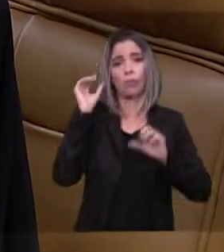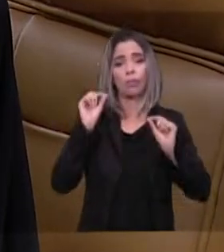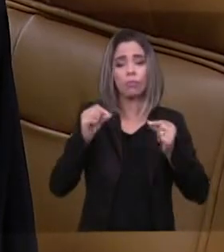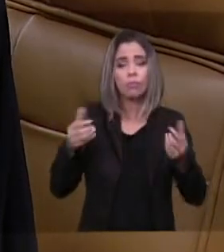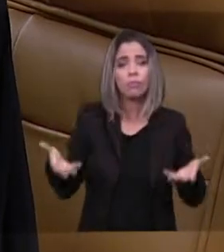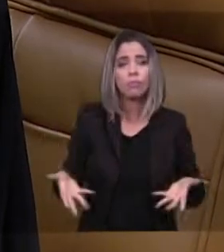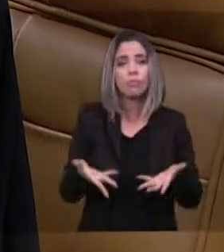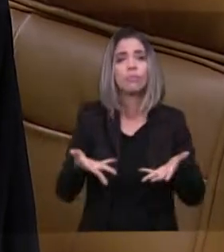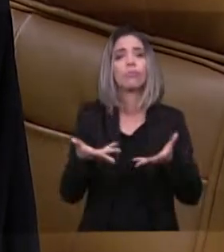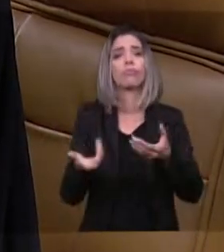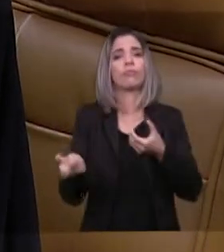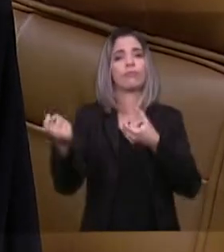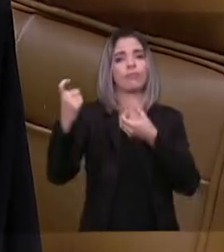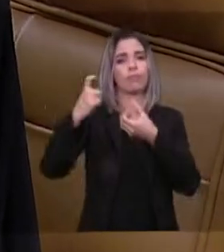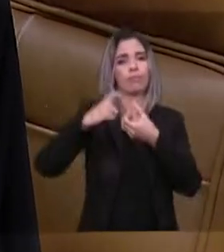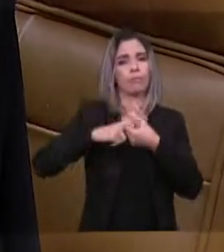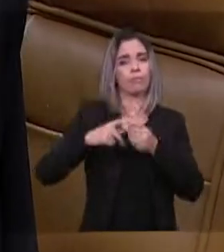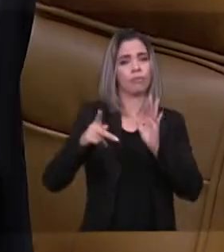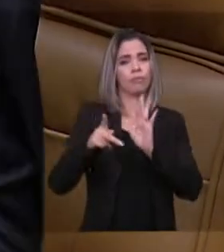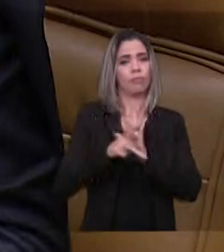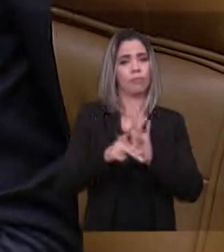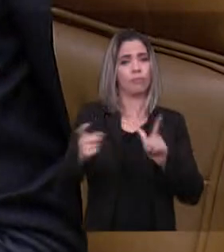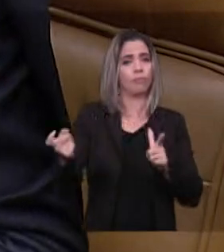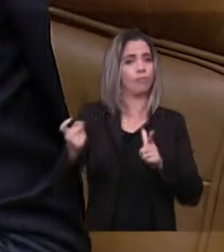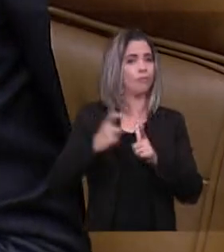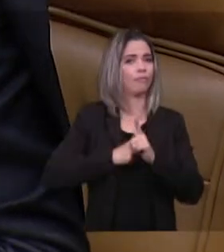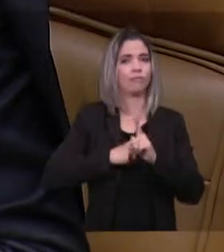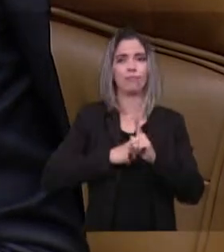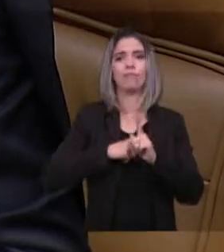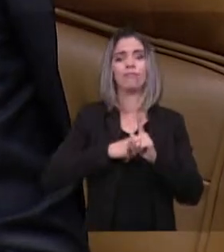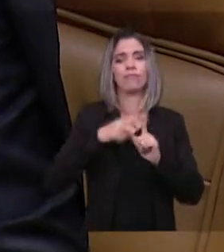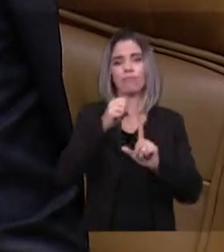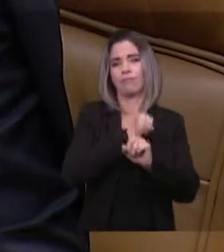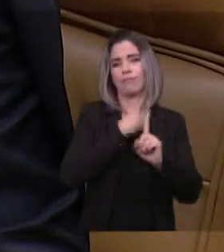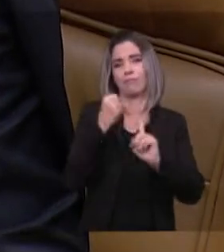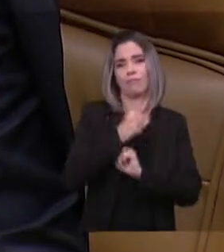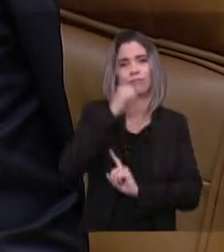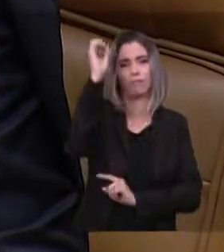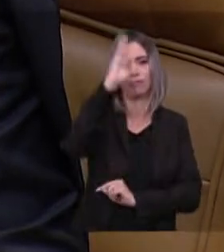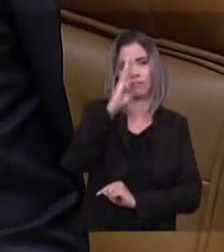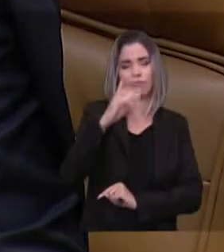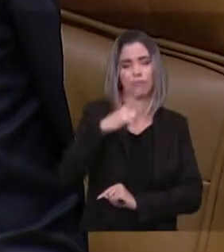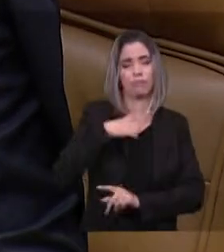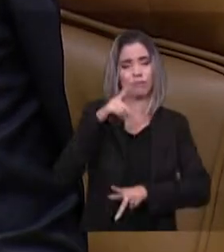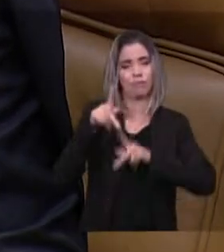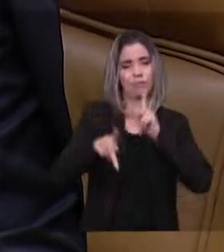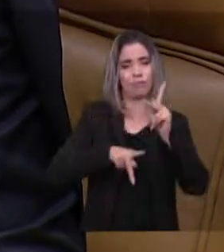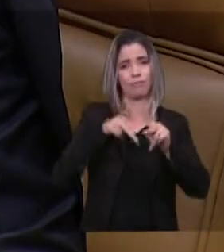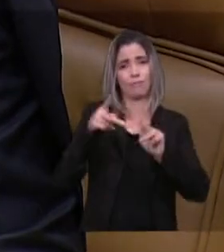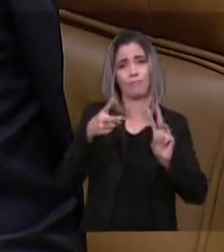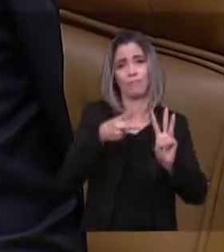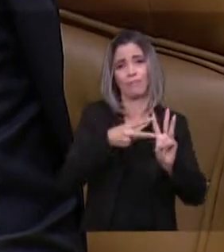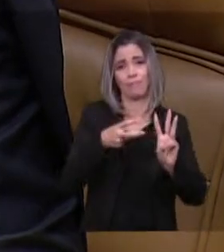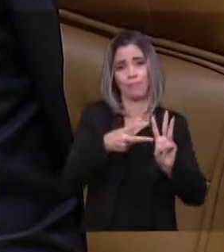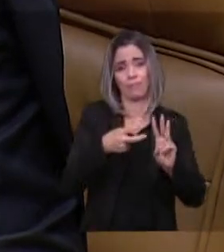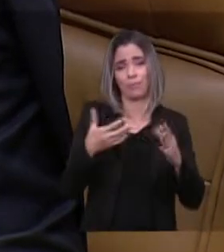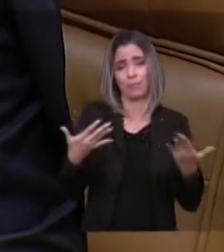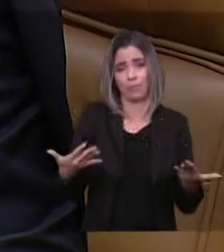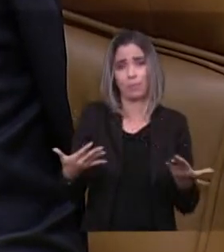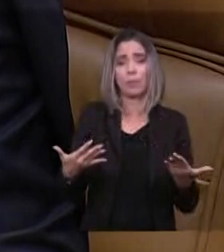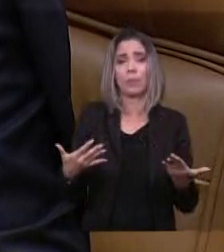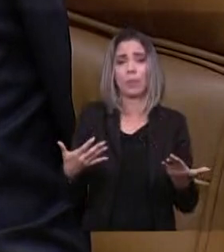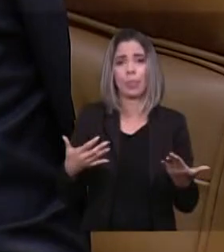para resgatar a imensa dívida que a sociedade brasileira tem para com os povos autóctones, do qual